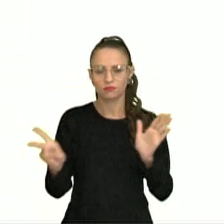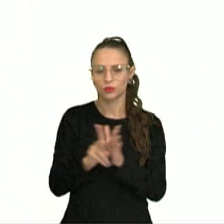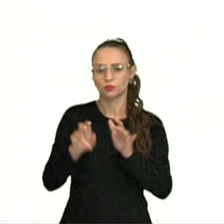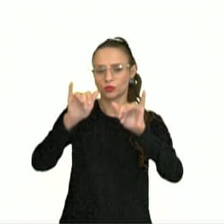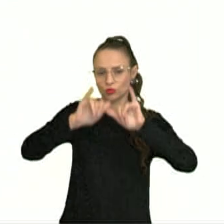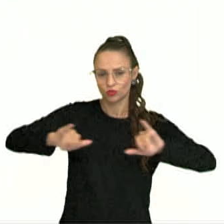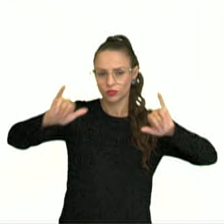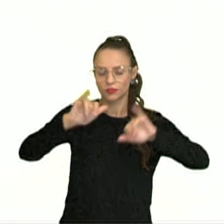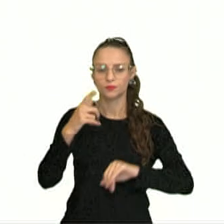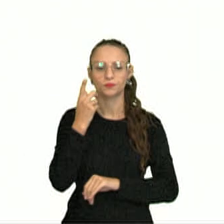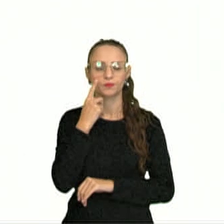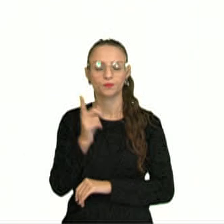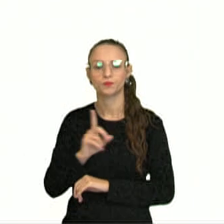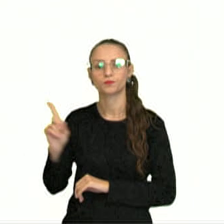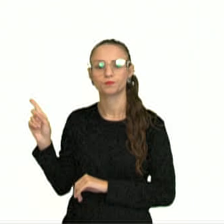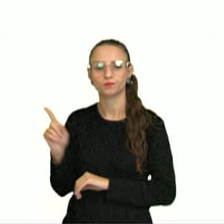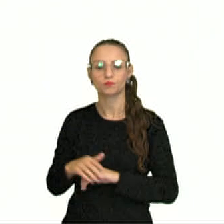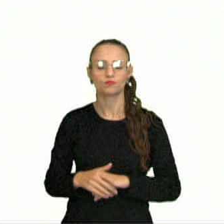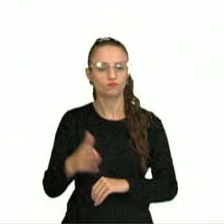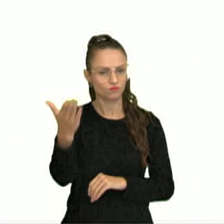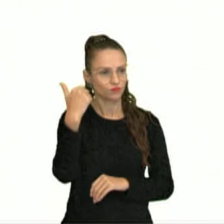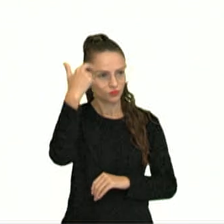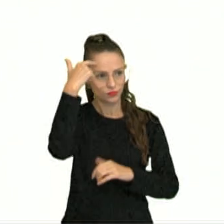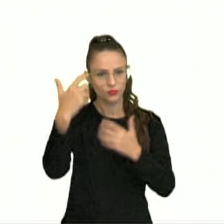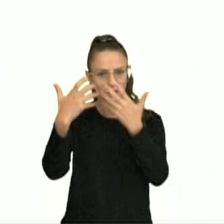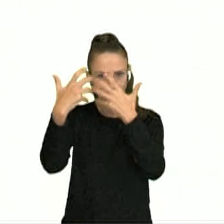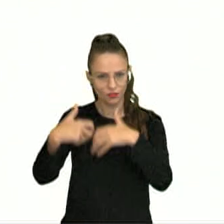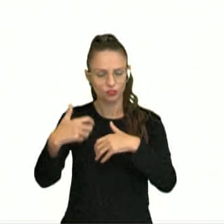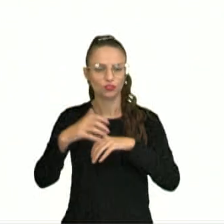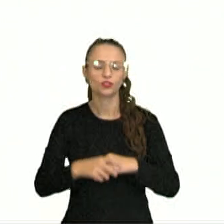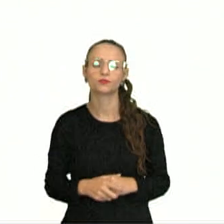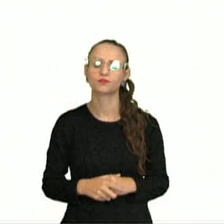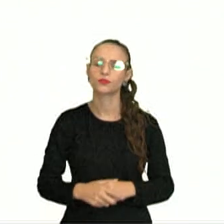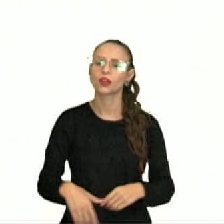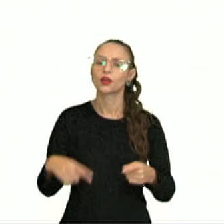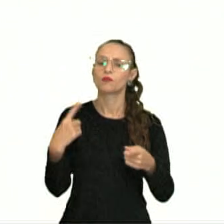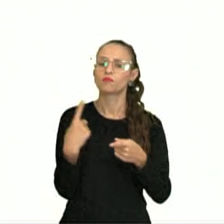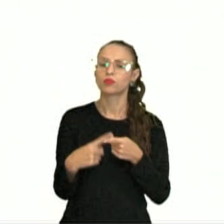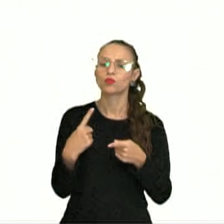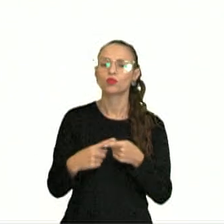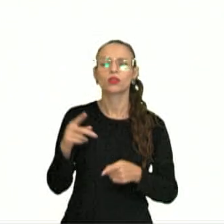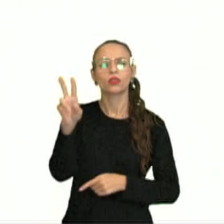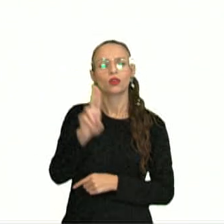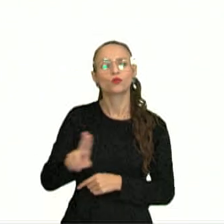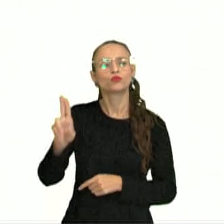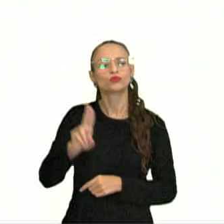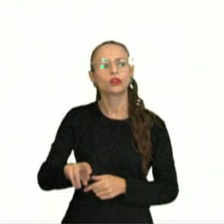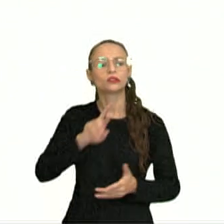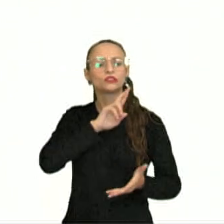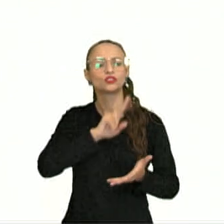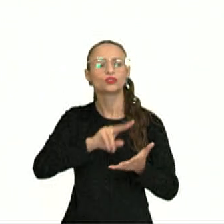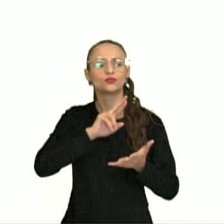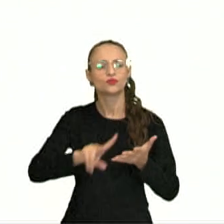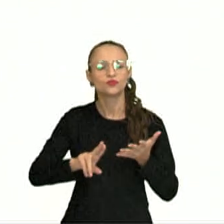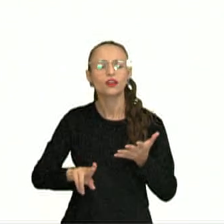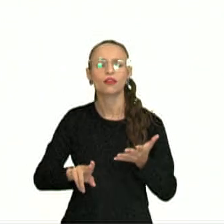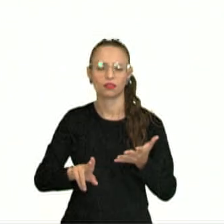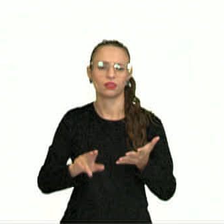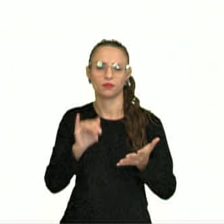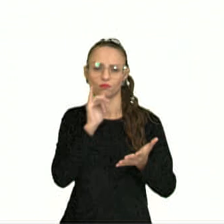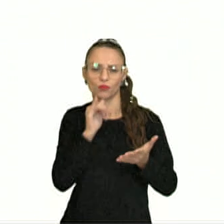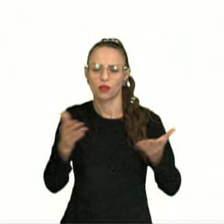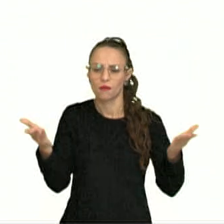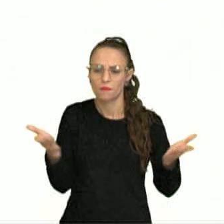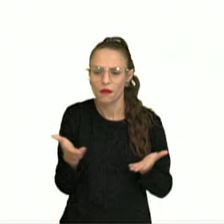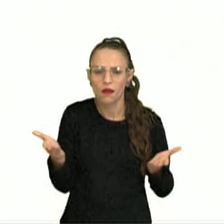lá. Vamos refletir um pouquinho. Por que foram utilizados diferentes tempos aqui, né?